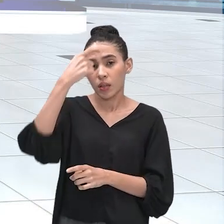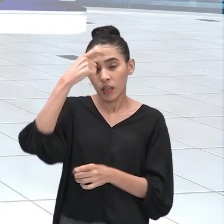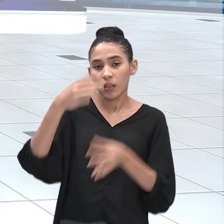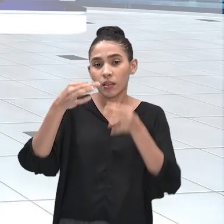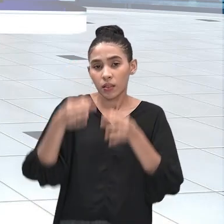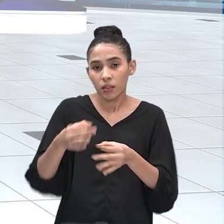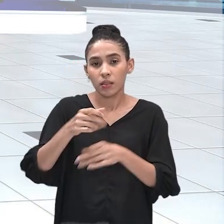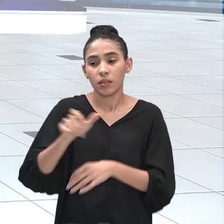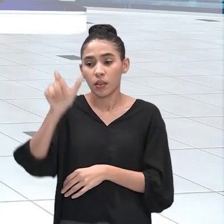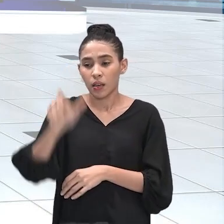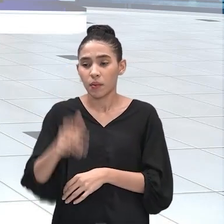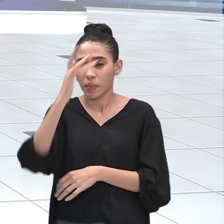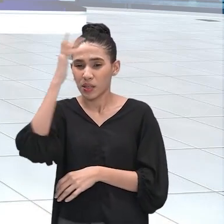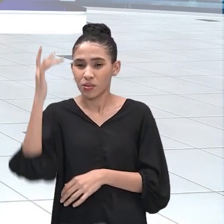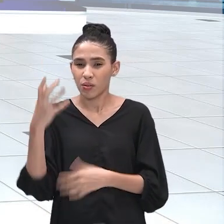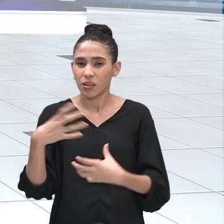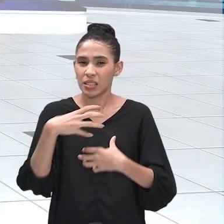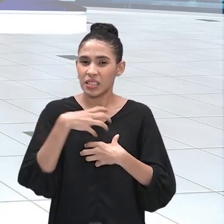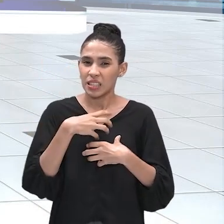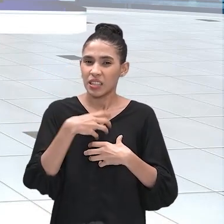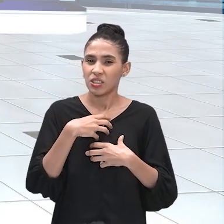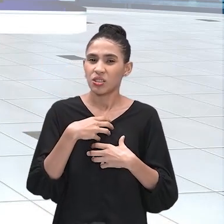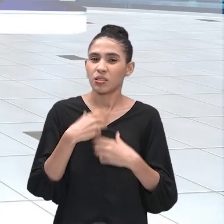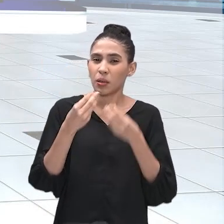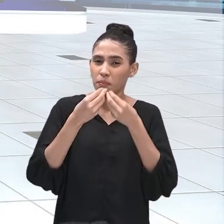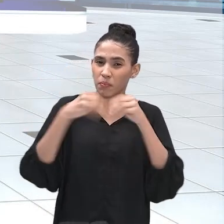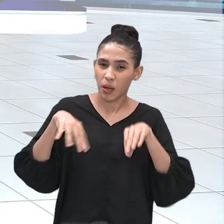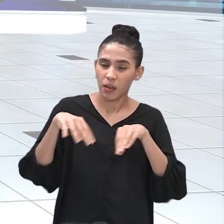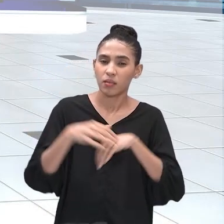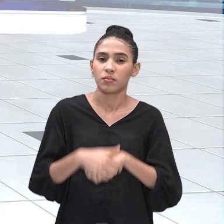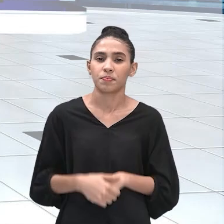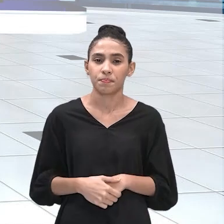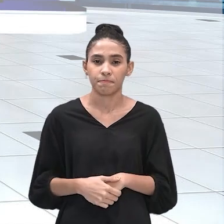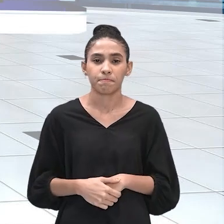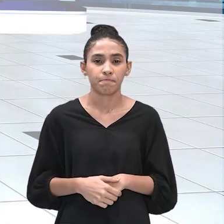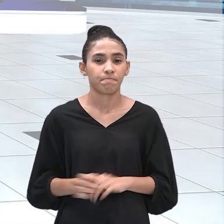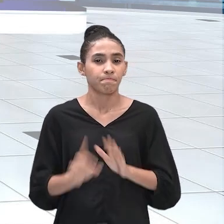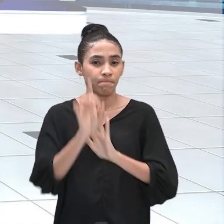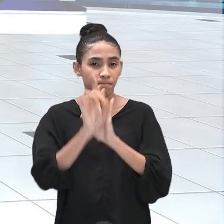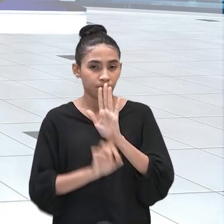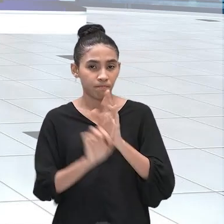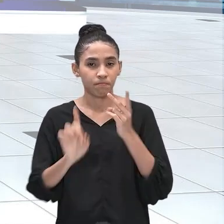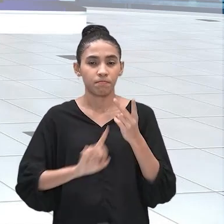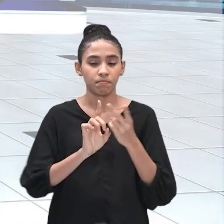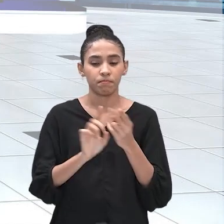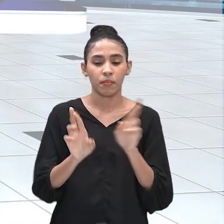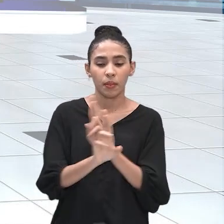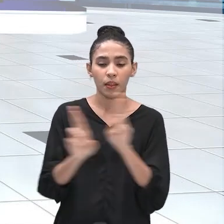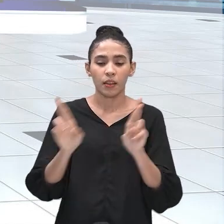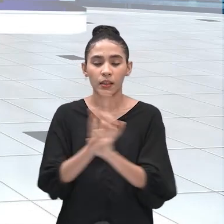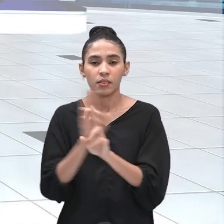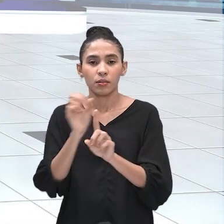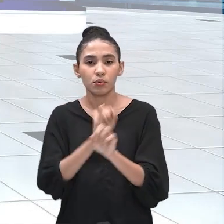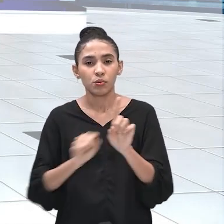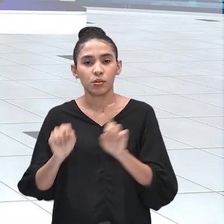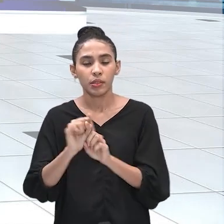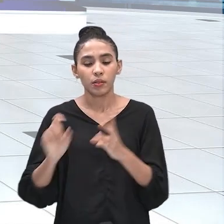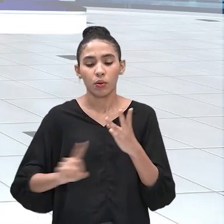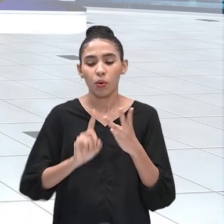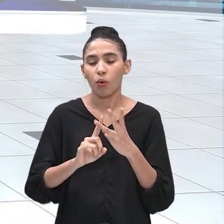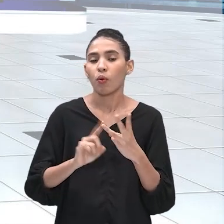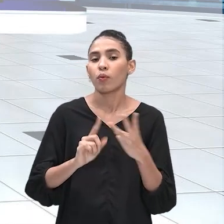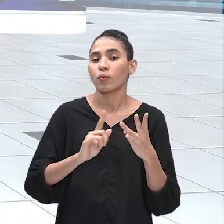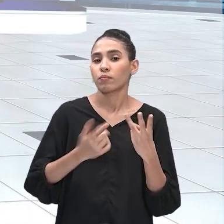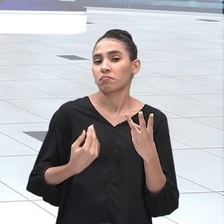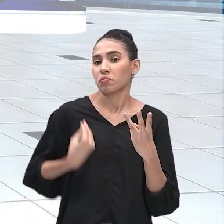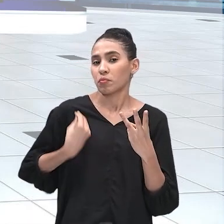quando uma pessoa se sente lesada, né? Isso que eu acabei de falar para vocês, em seus direitos, nas relações comerciais ou na vida pública. Em